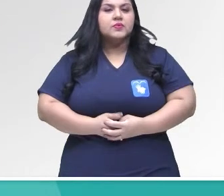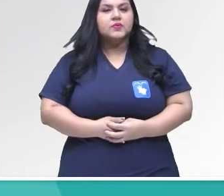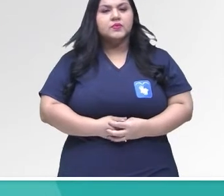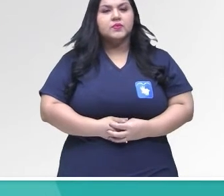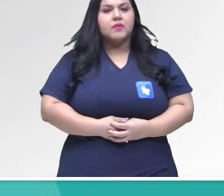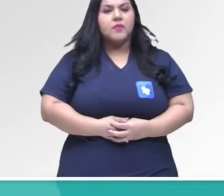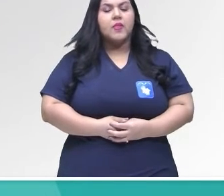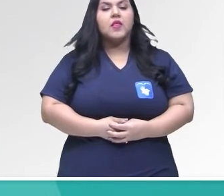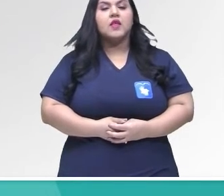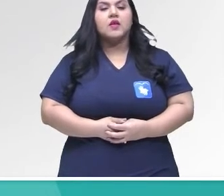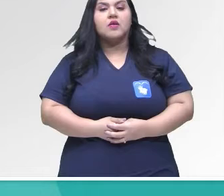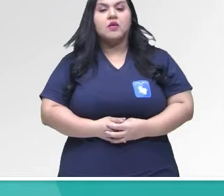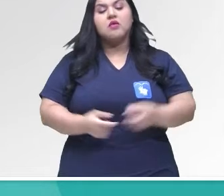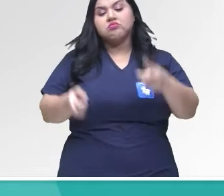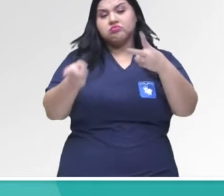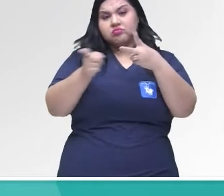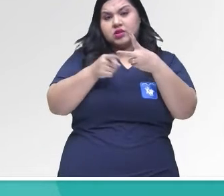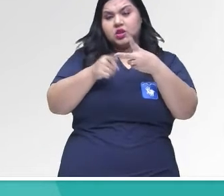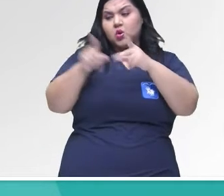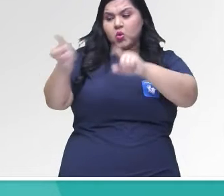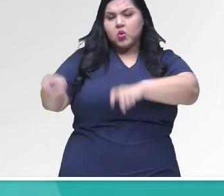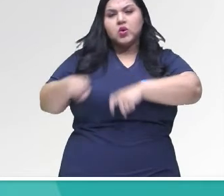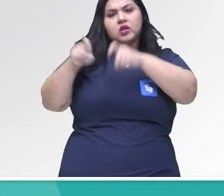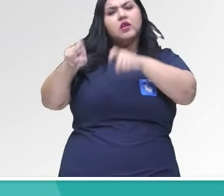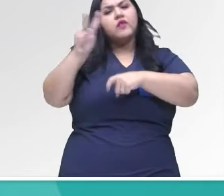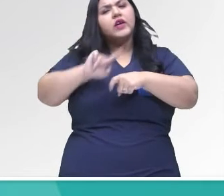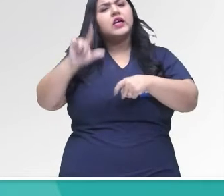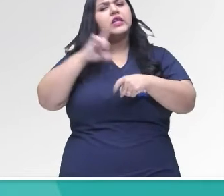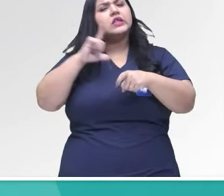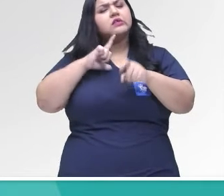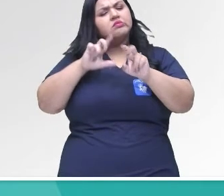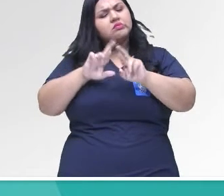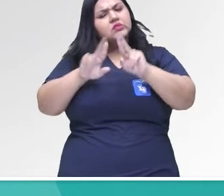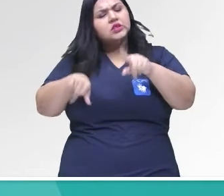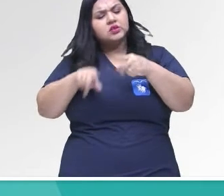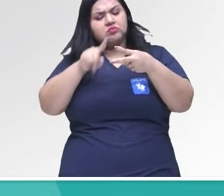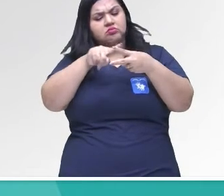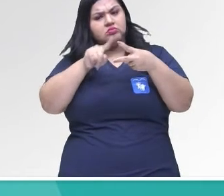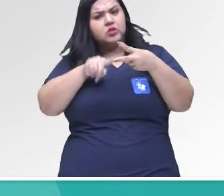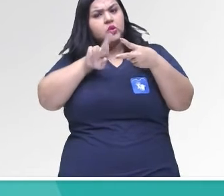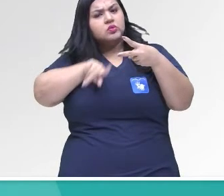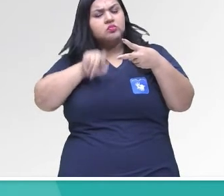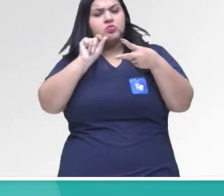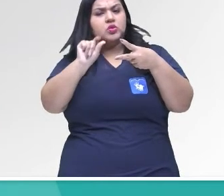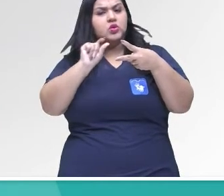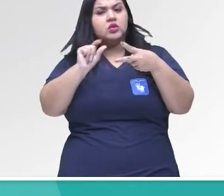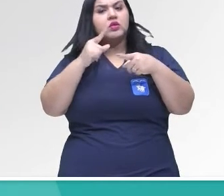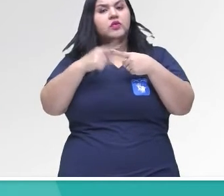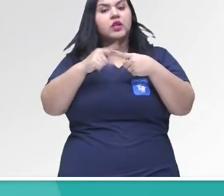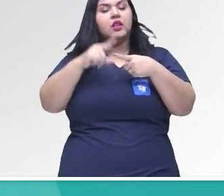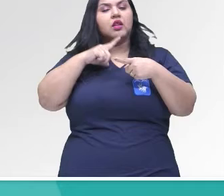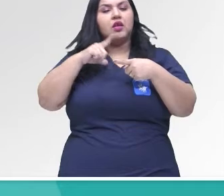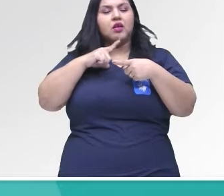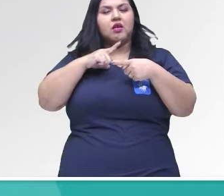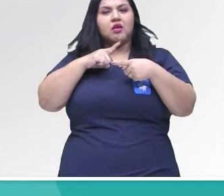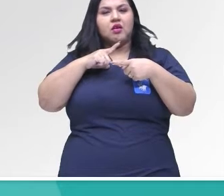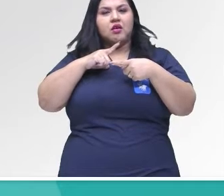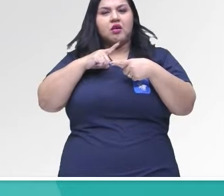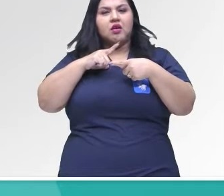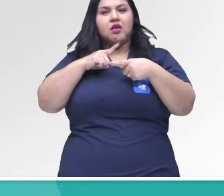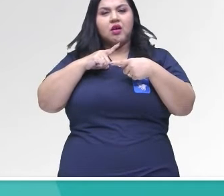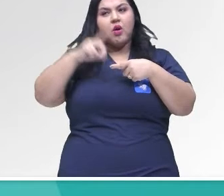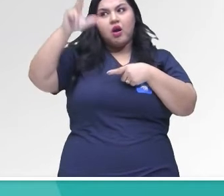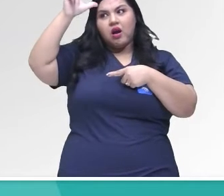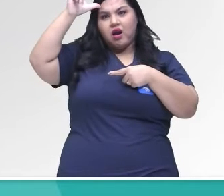Ok? Esse maracatu rural, ele vai ter uma pequena diferença, que ele vai ter os cavaleiros de lança, tá? Coisas